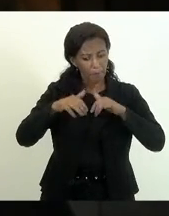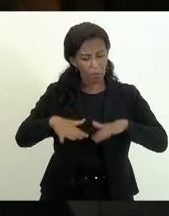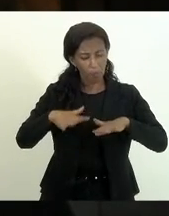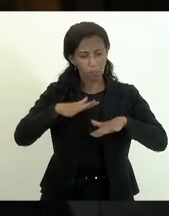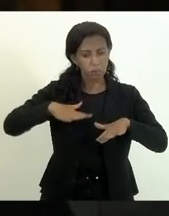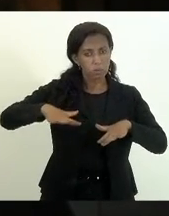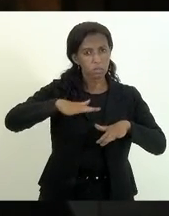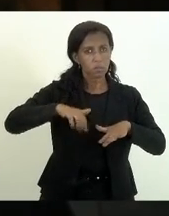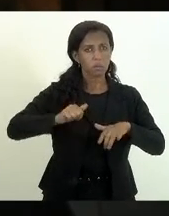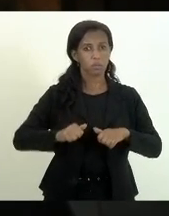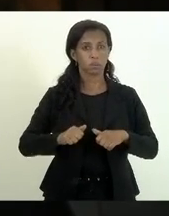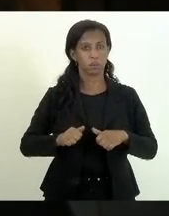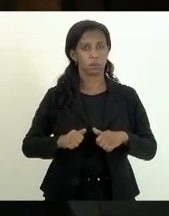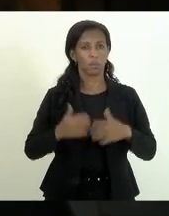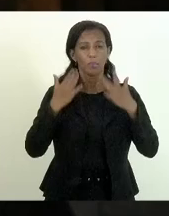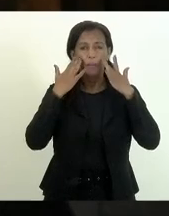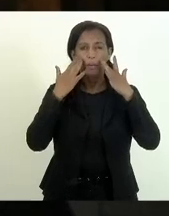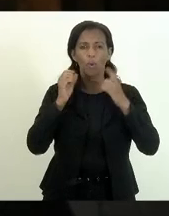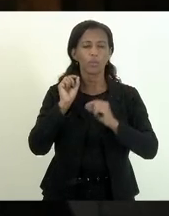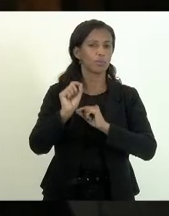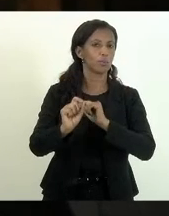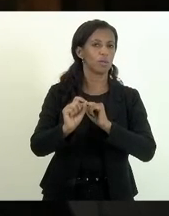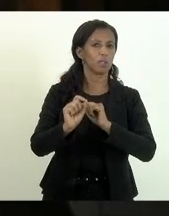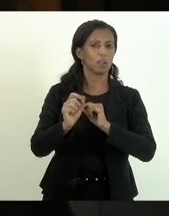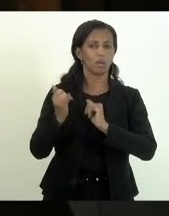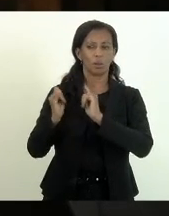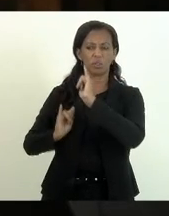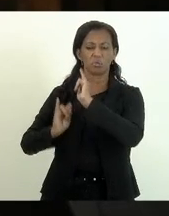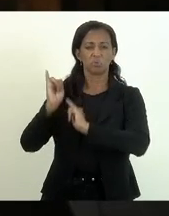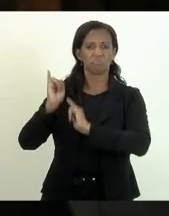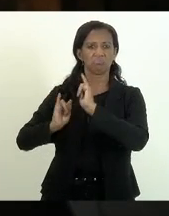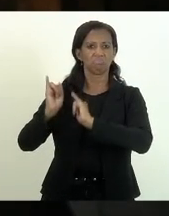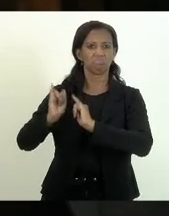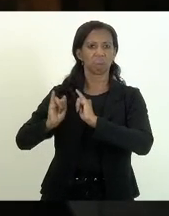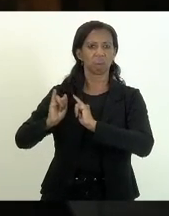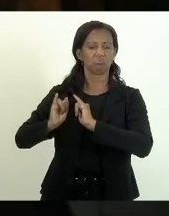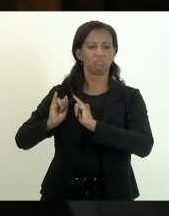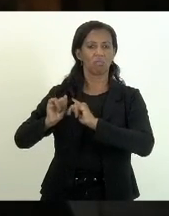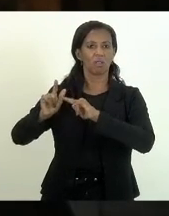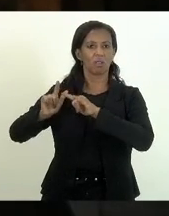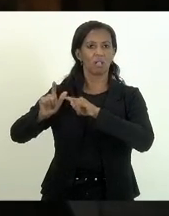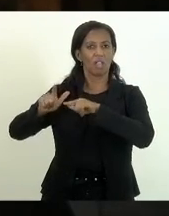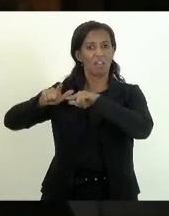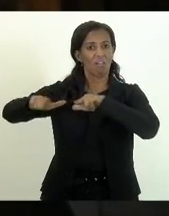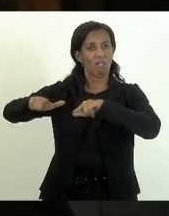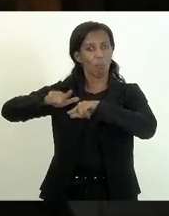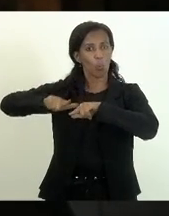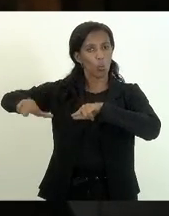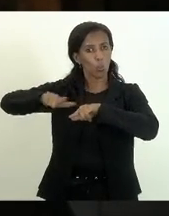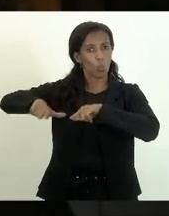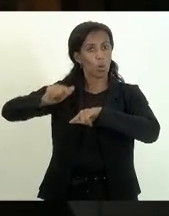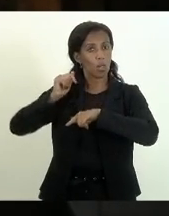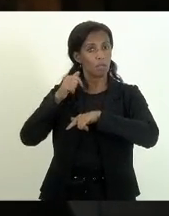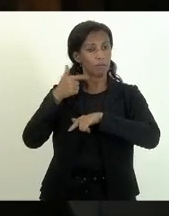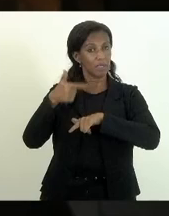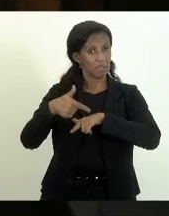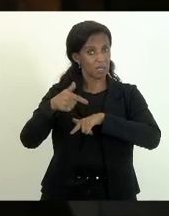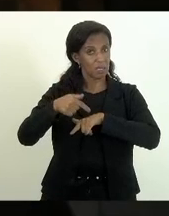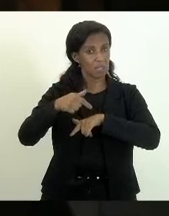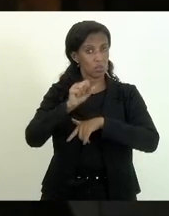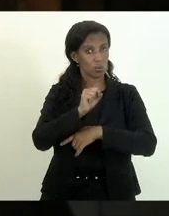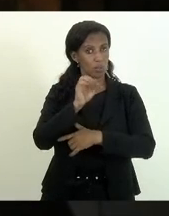um que a nossa indústria é louca e dois desses oitenta por cento